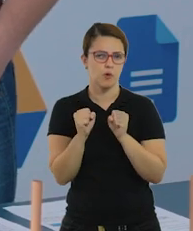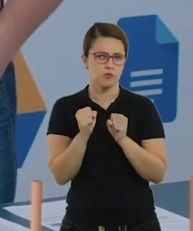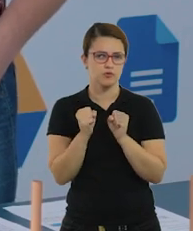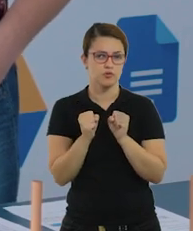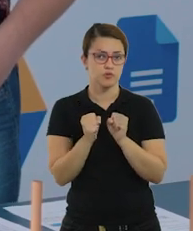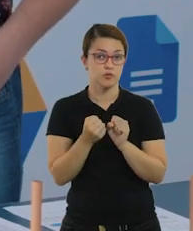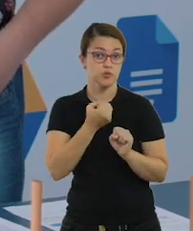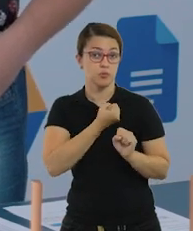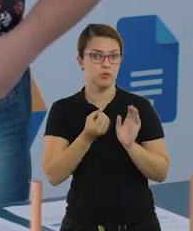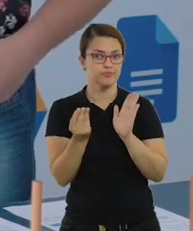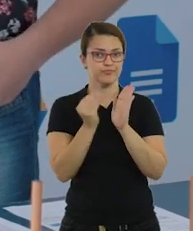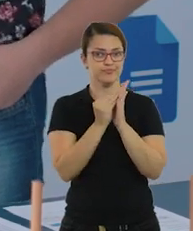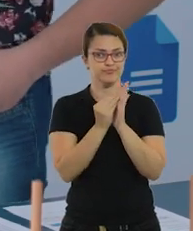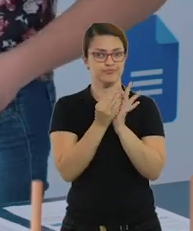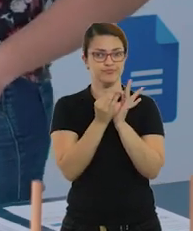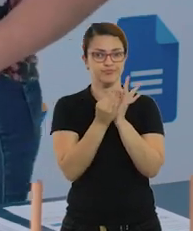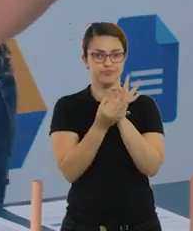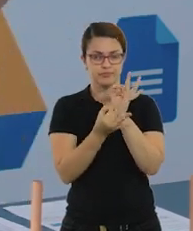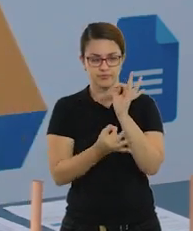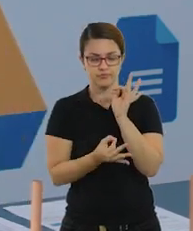dessas duas maneiras, tá?